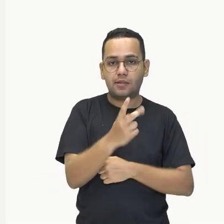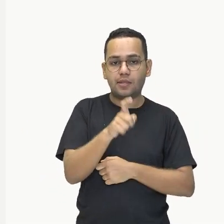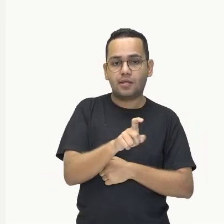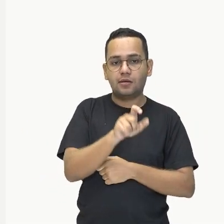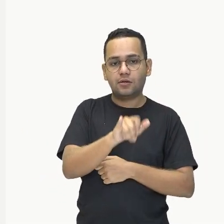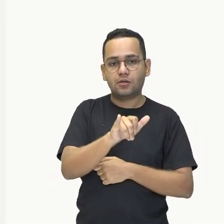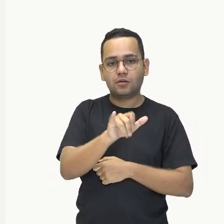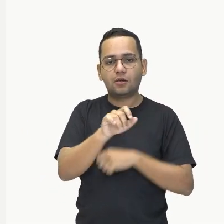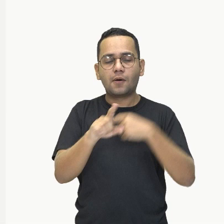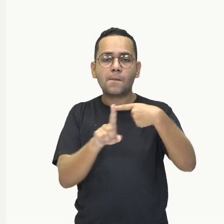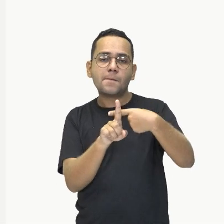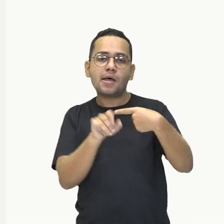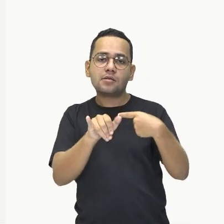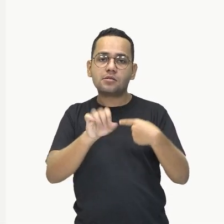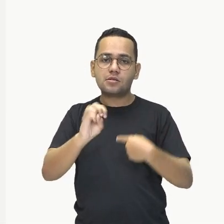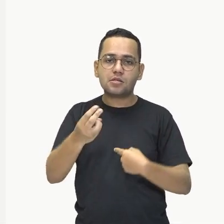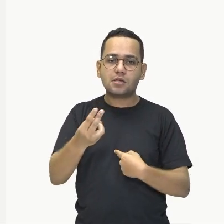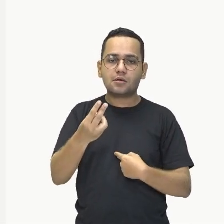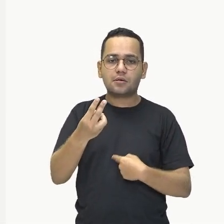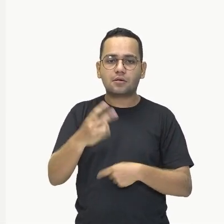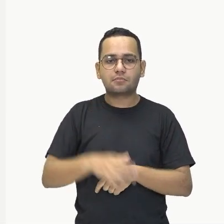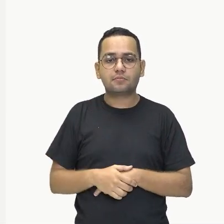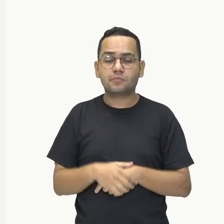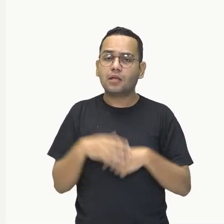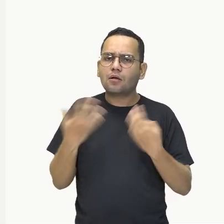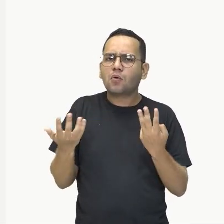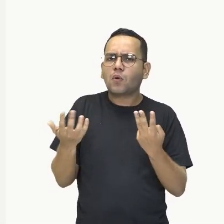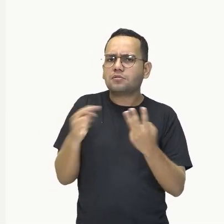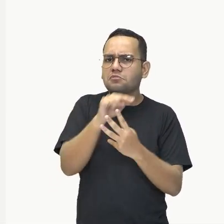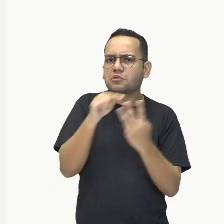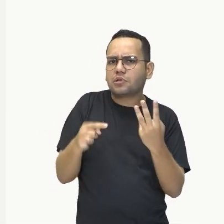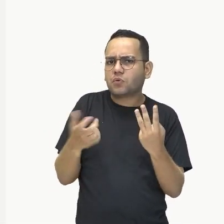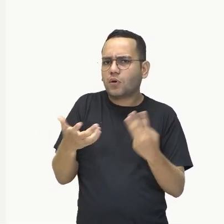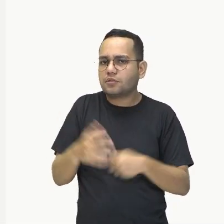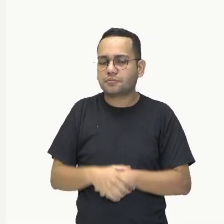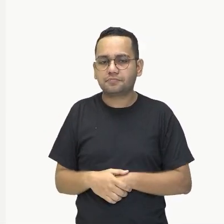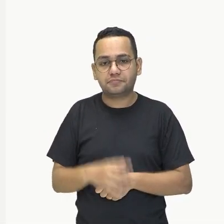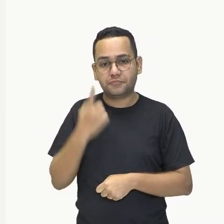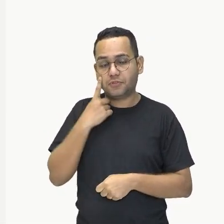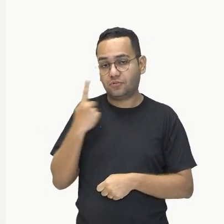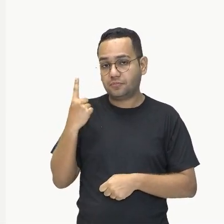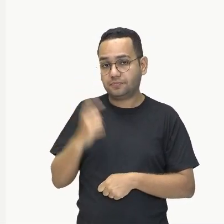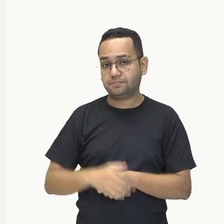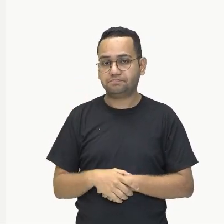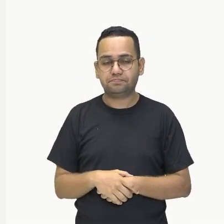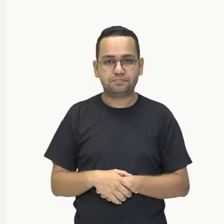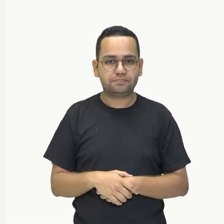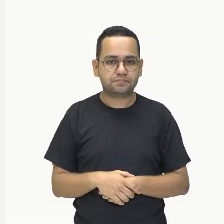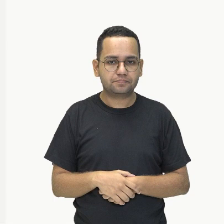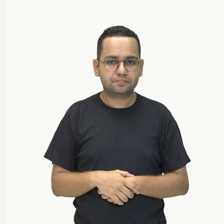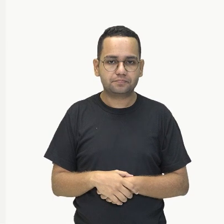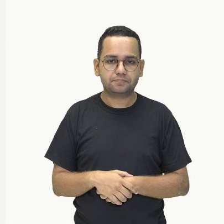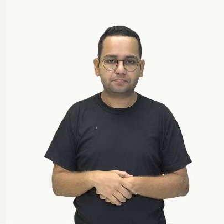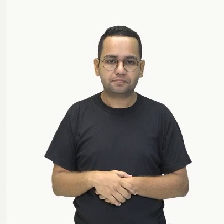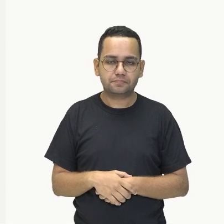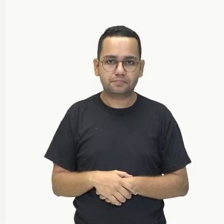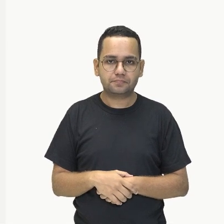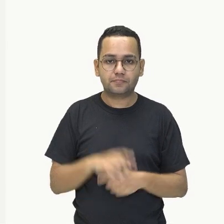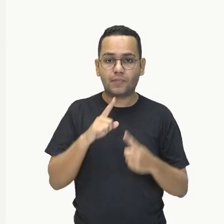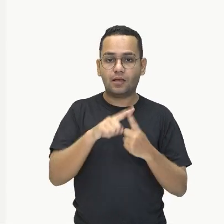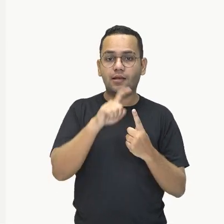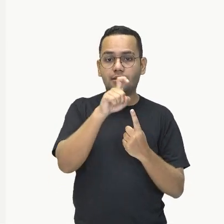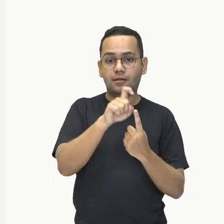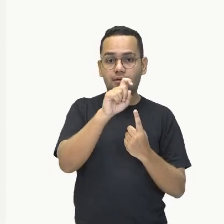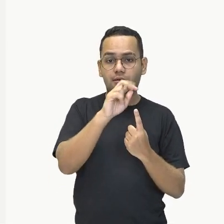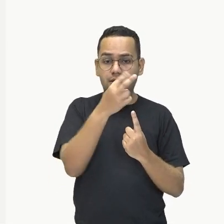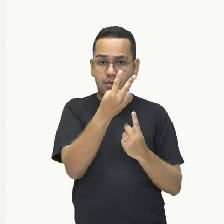Eu tenho x ao quadrado, um termo. Eu tenho menos 2xy. Observe que o menos ele